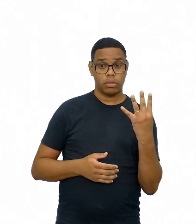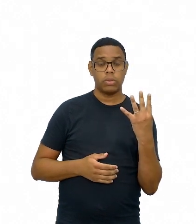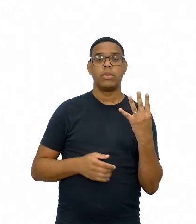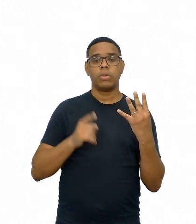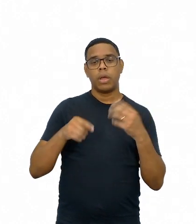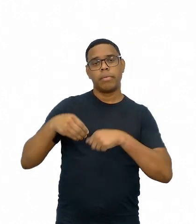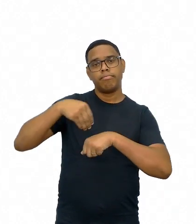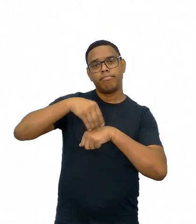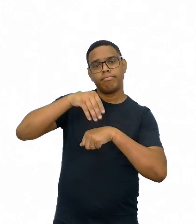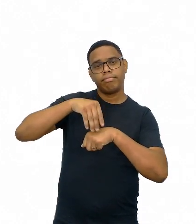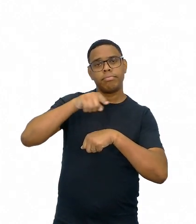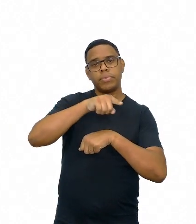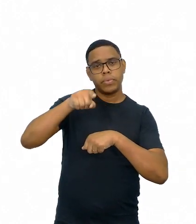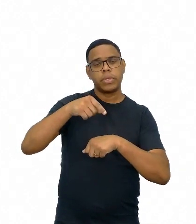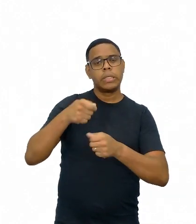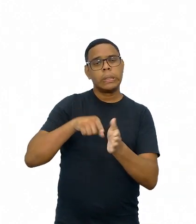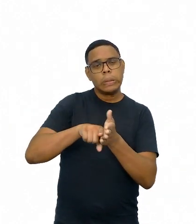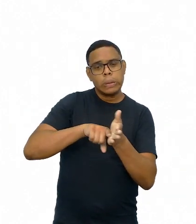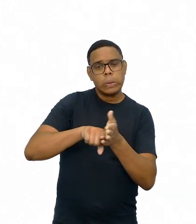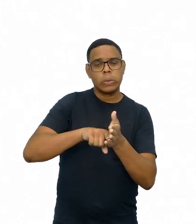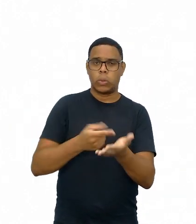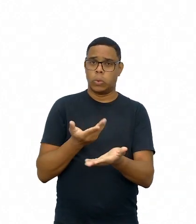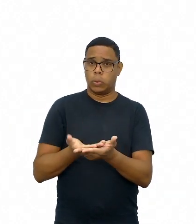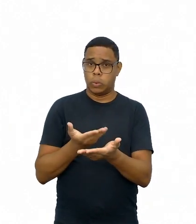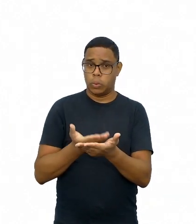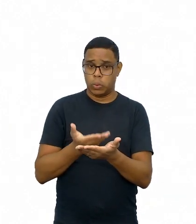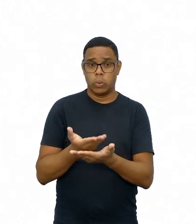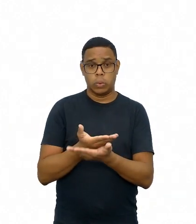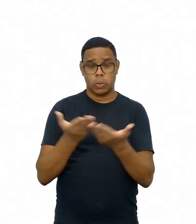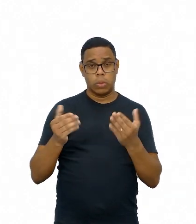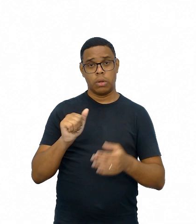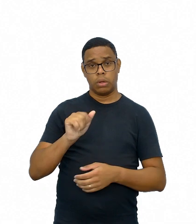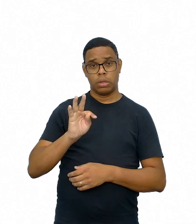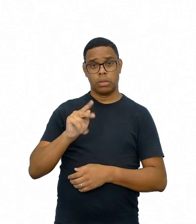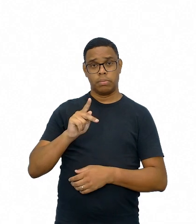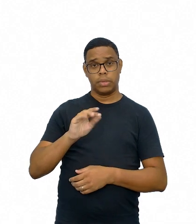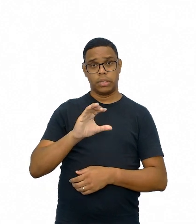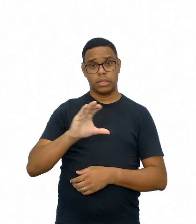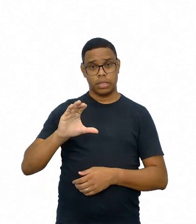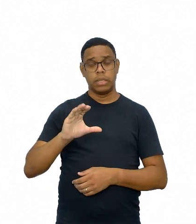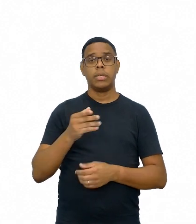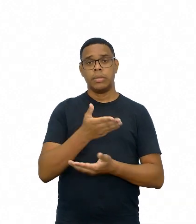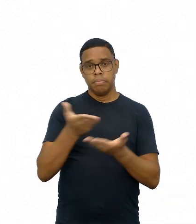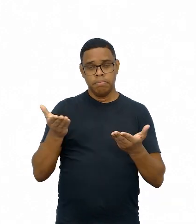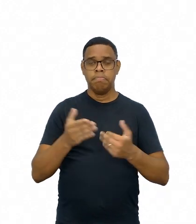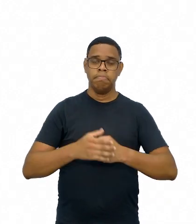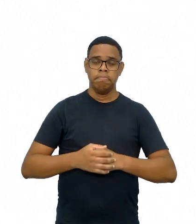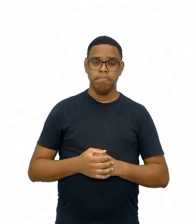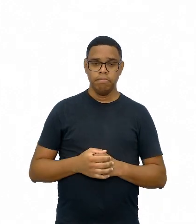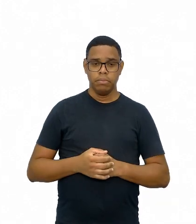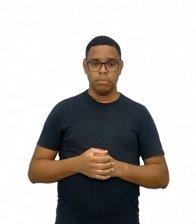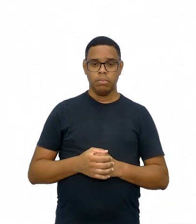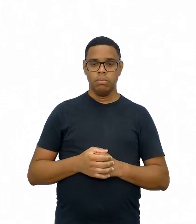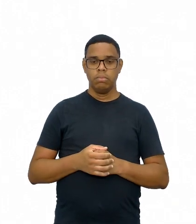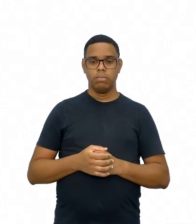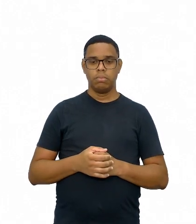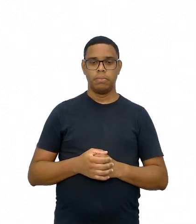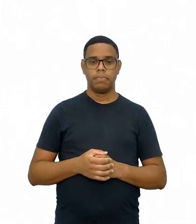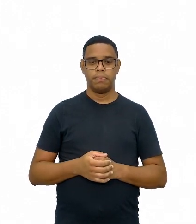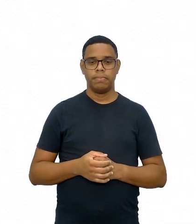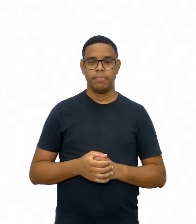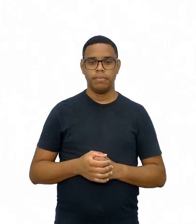as sugestões aí para o trabalho, né, o estudo aí na TPC que vocês farão com seus pares. Vamos